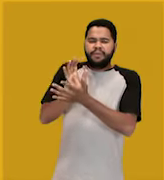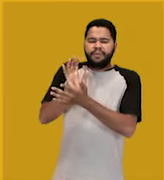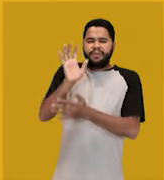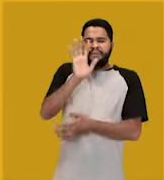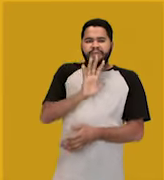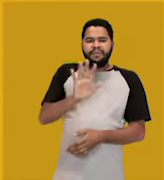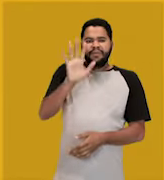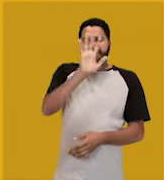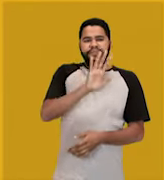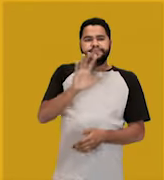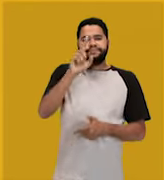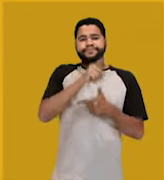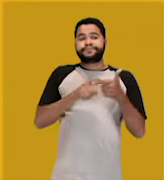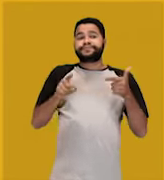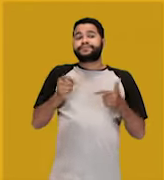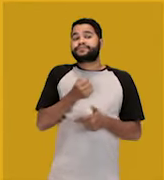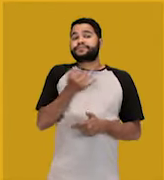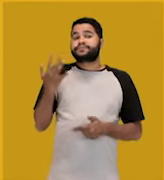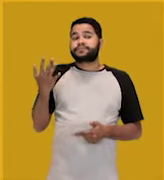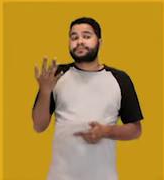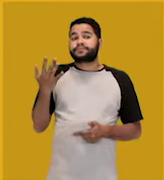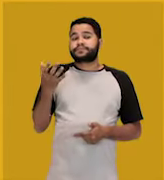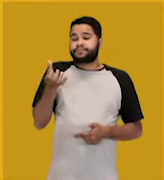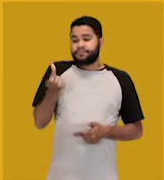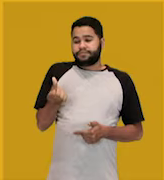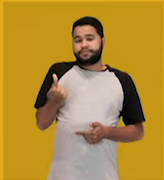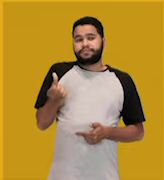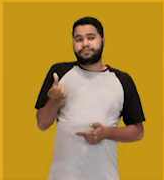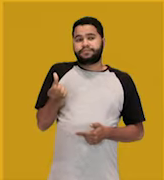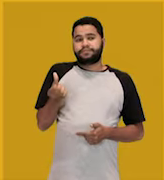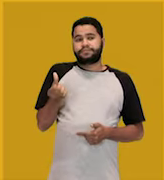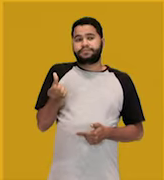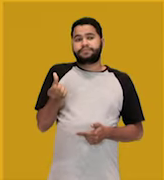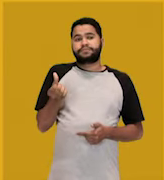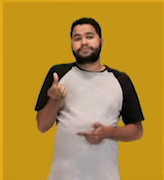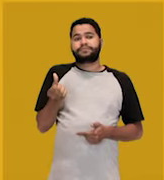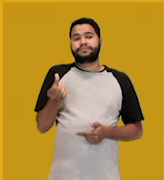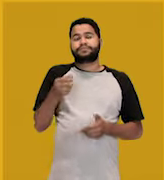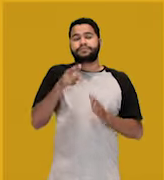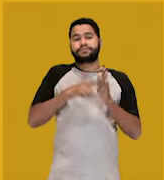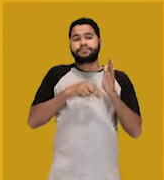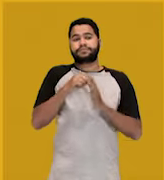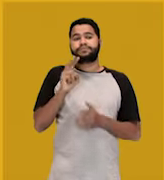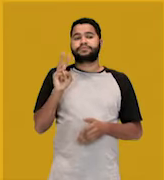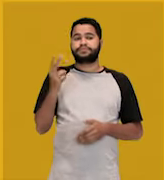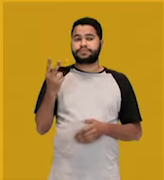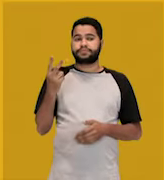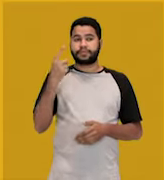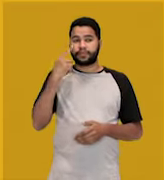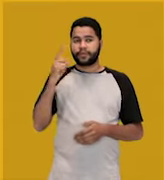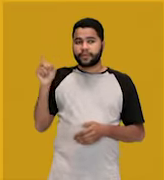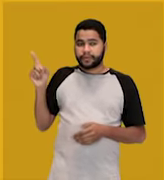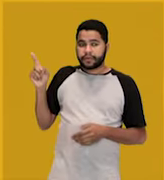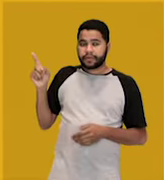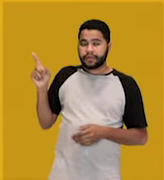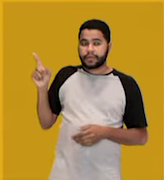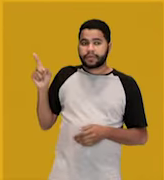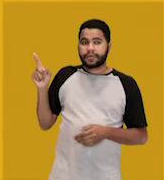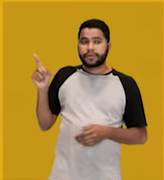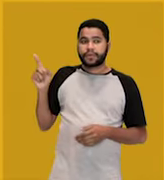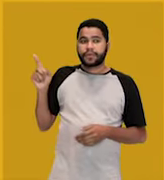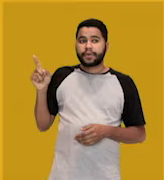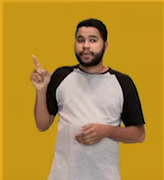nesse caso ela foi dividida em quantos pedaços? Em 6, e foram tomados 2. Veja para você